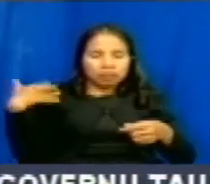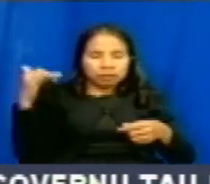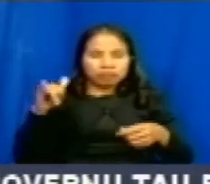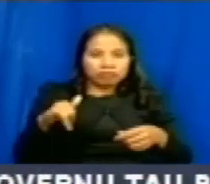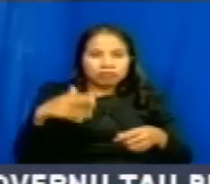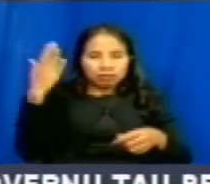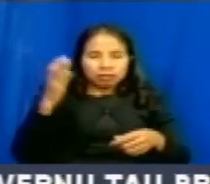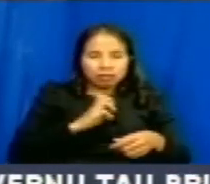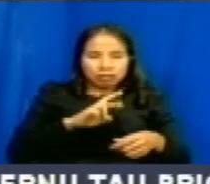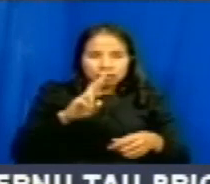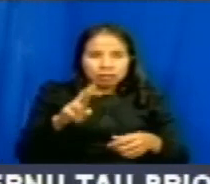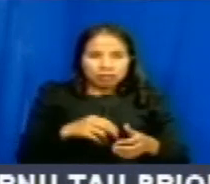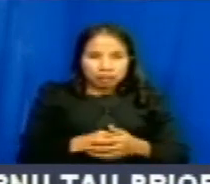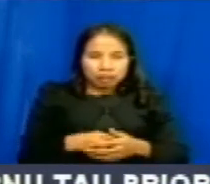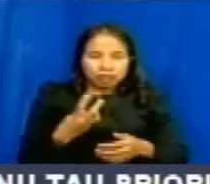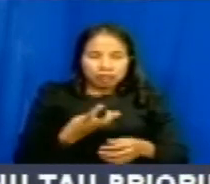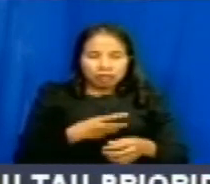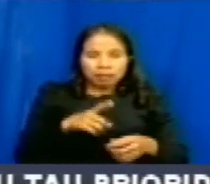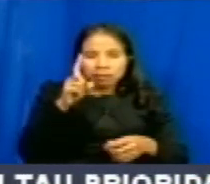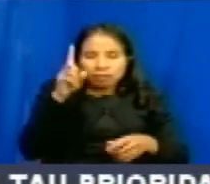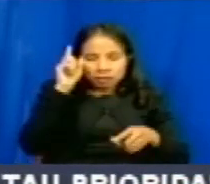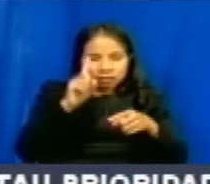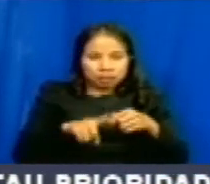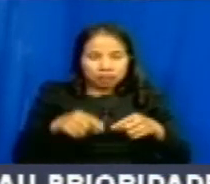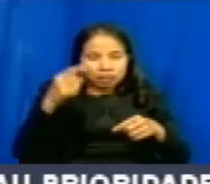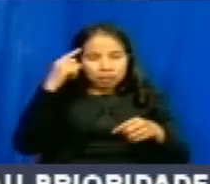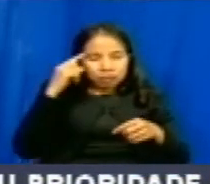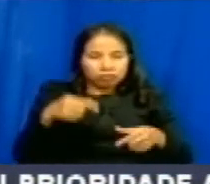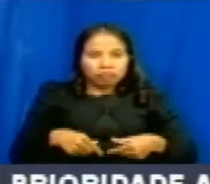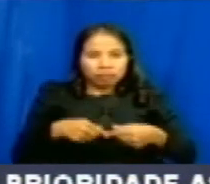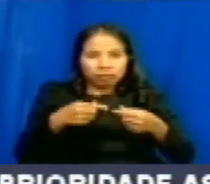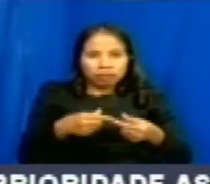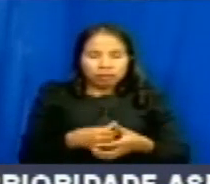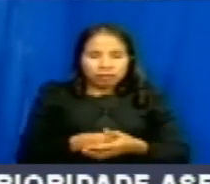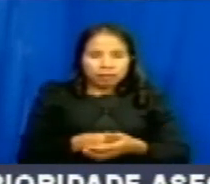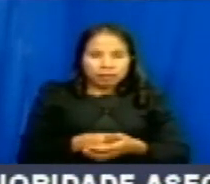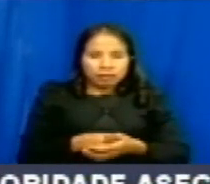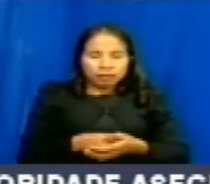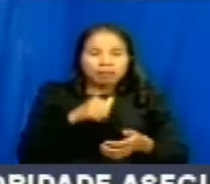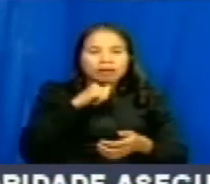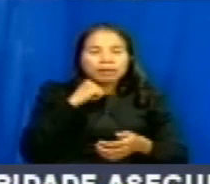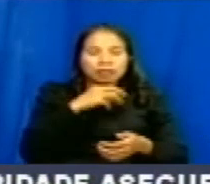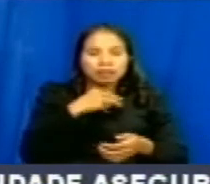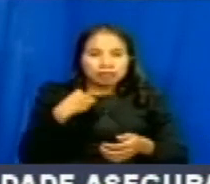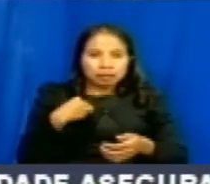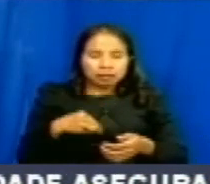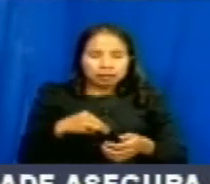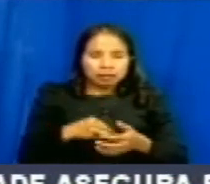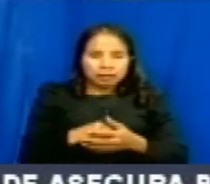e Hermera. A minha mesa clavele a Tuhanoi não foi homenagem em memória ao padre Mário do Carmo Lemos